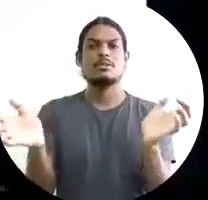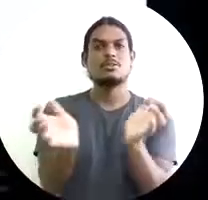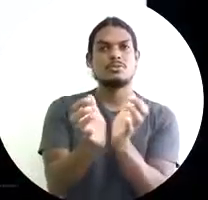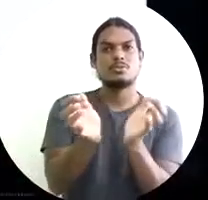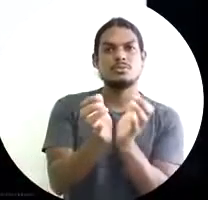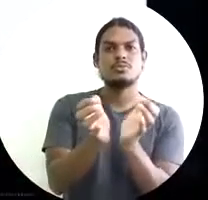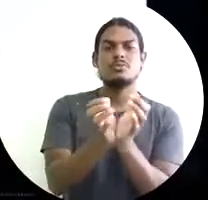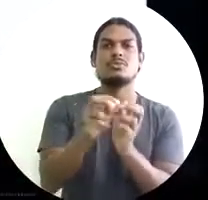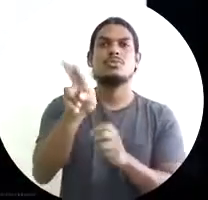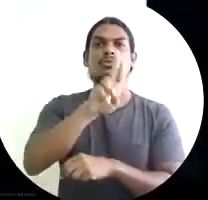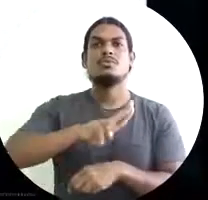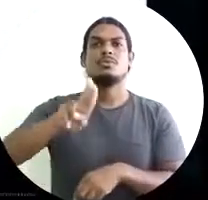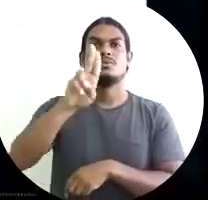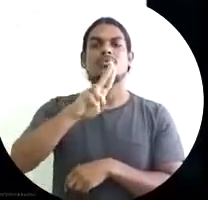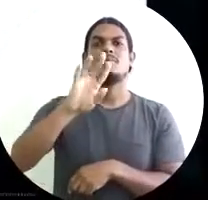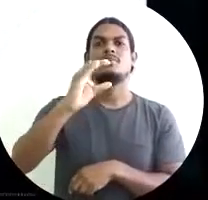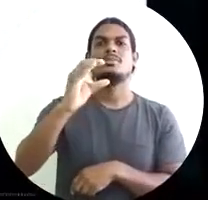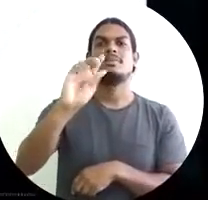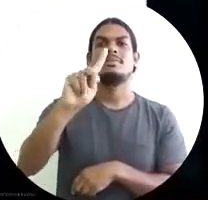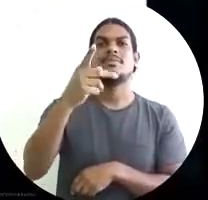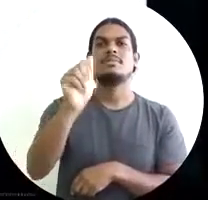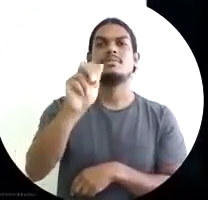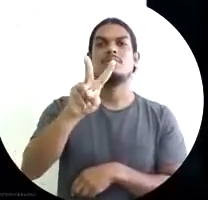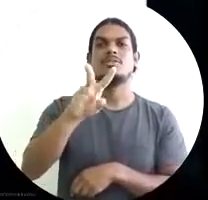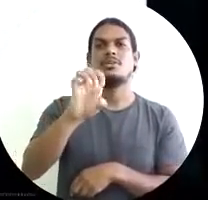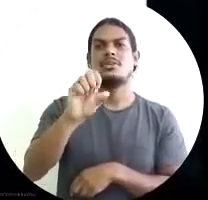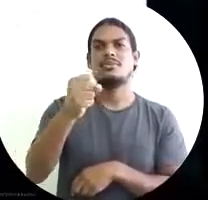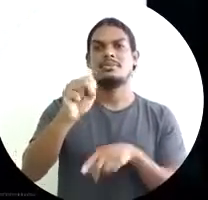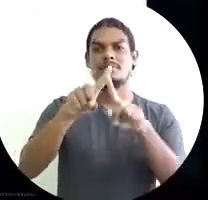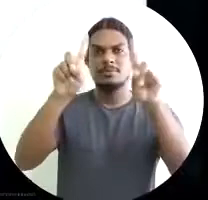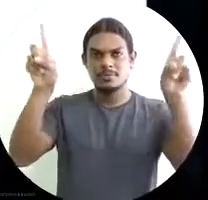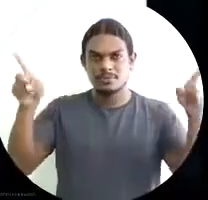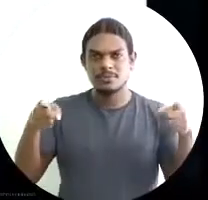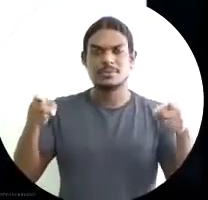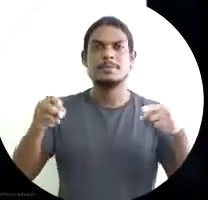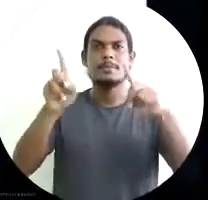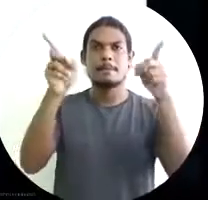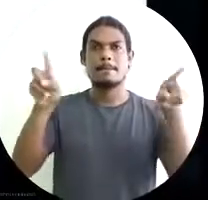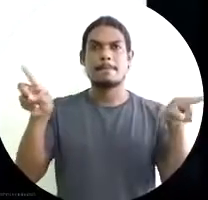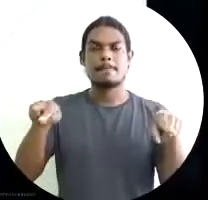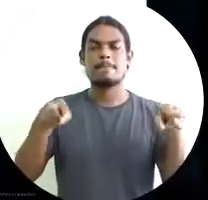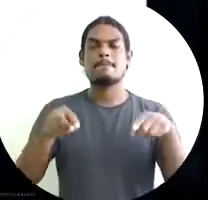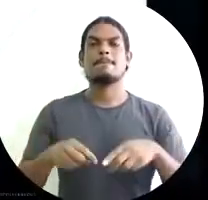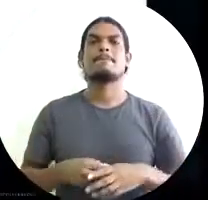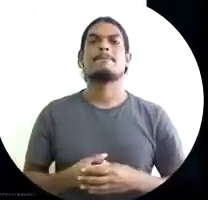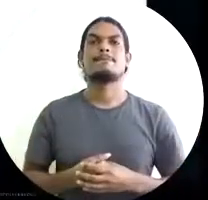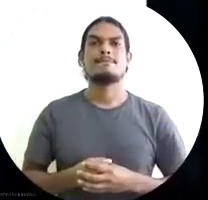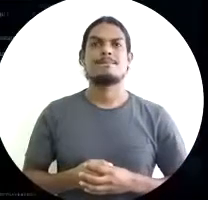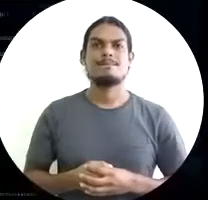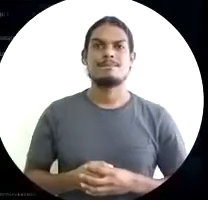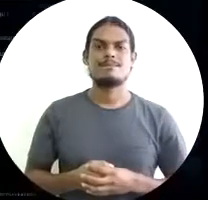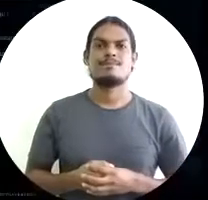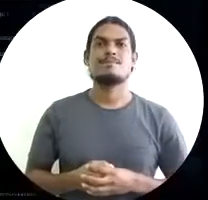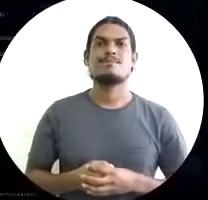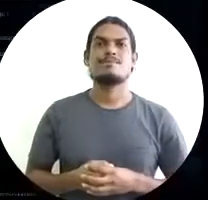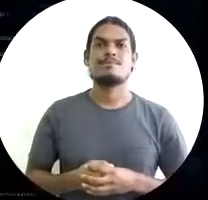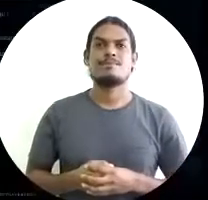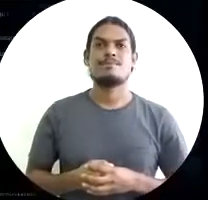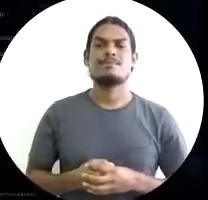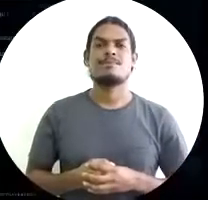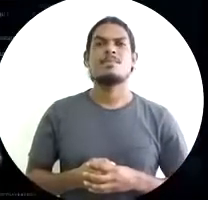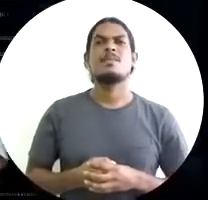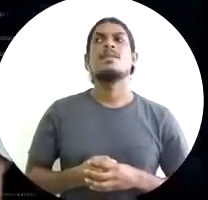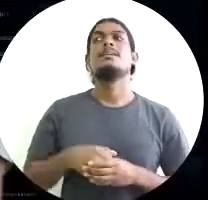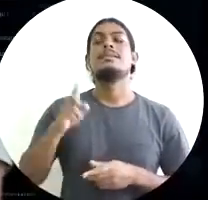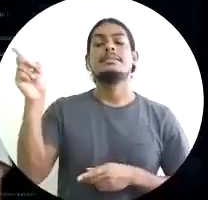entre chaves. Tem um abre e tem um fecha chaves. Isso daí é a estrutura de regras para